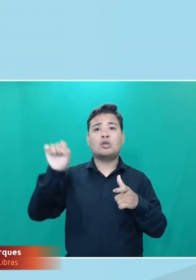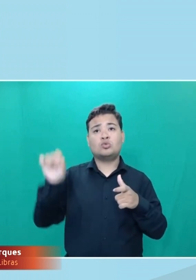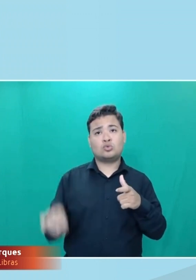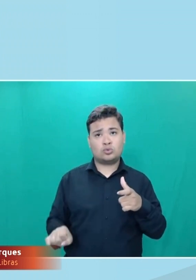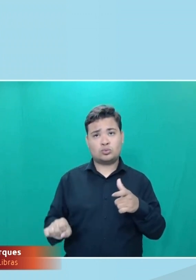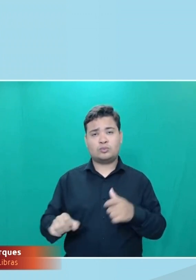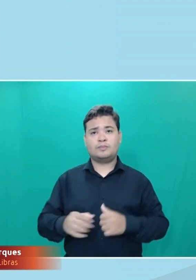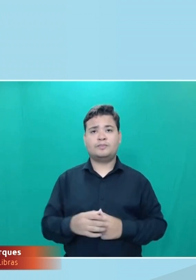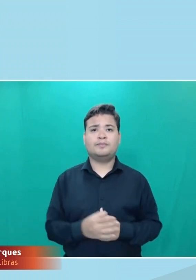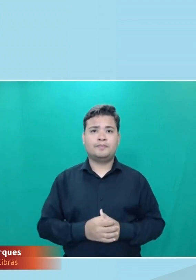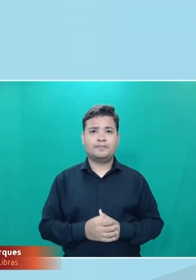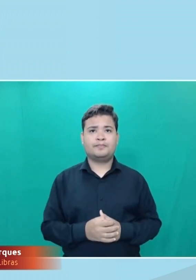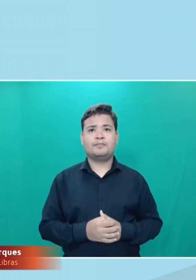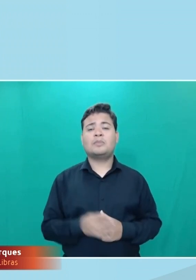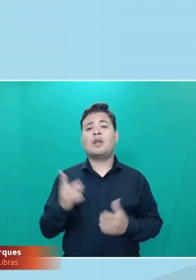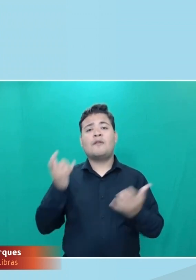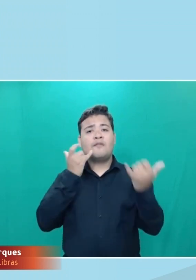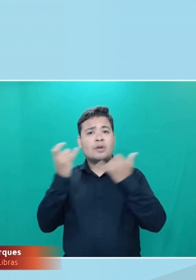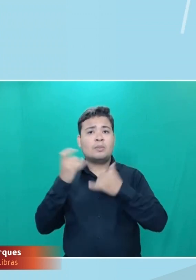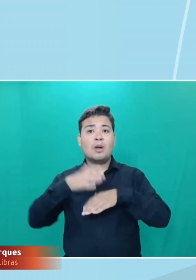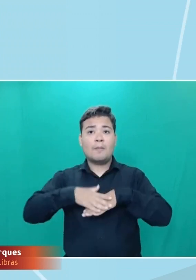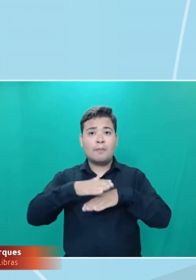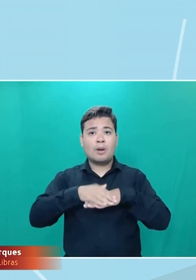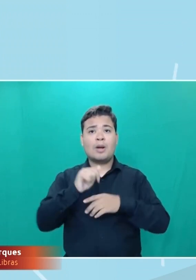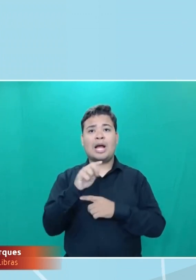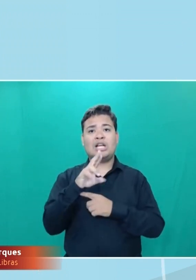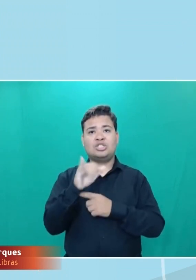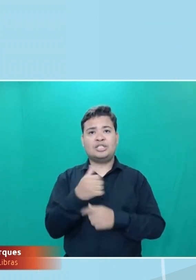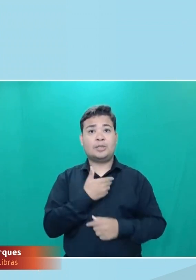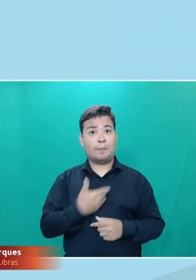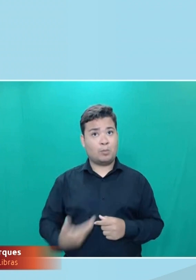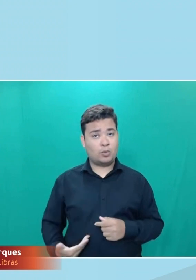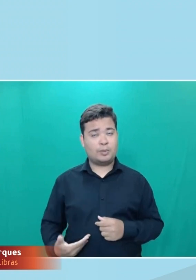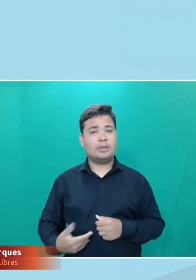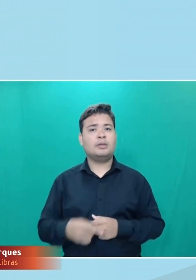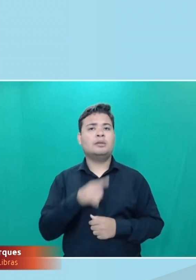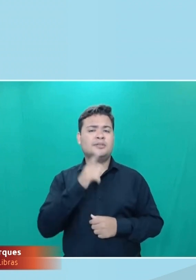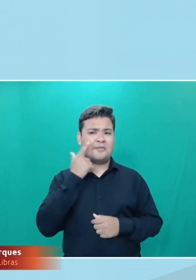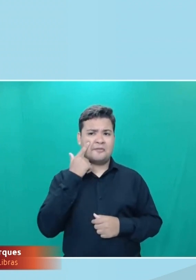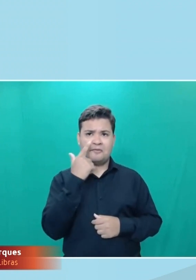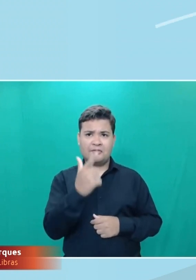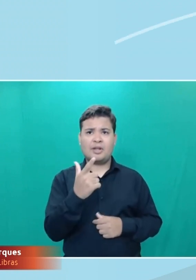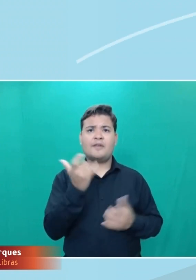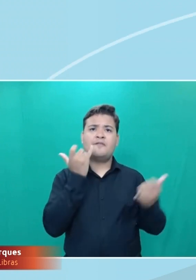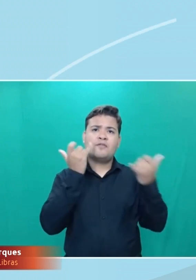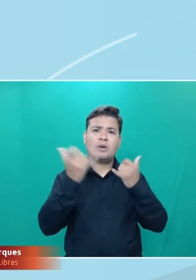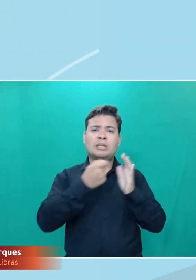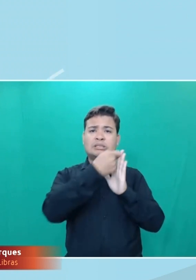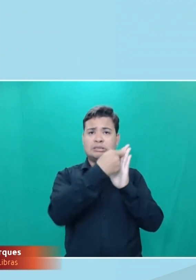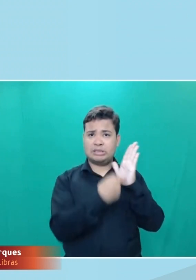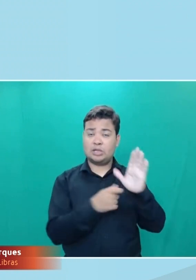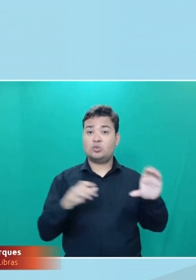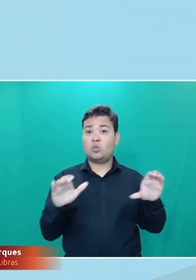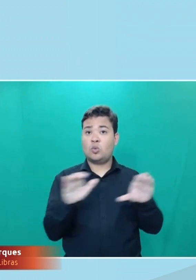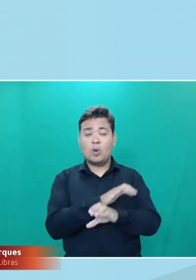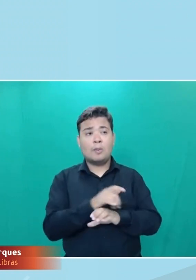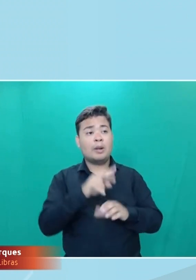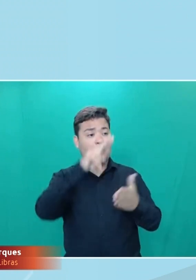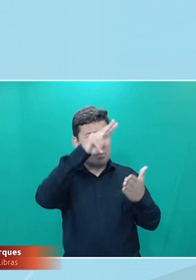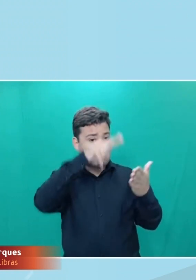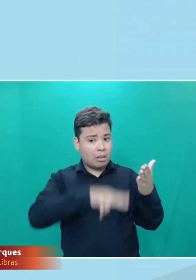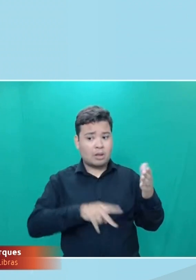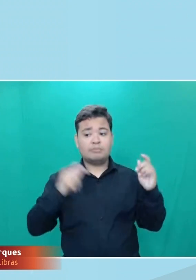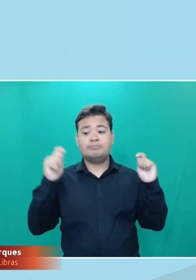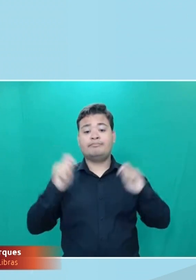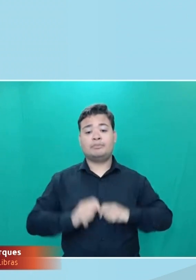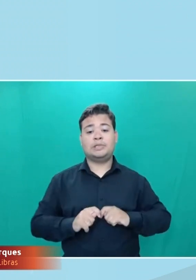Essas informações foram divulgadas pela agência pública e lá você pode conferir todo o texto a respeito desses casos